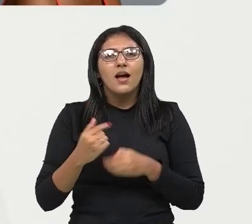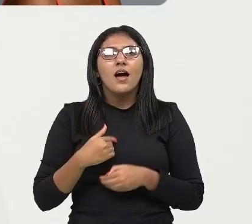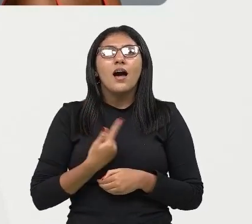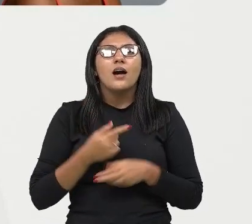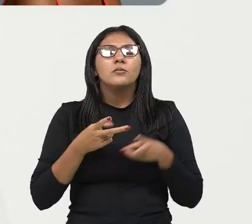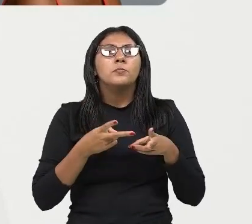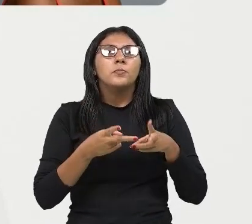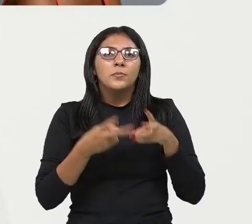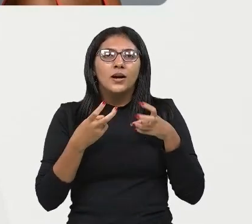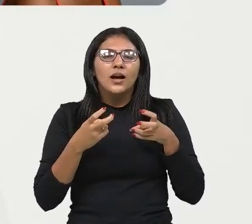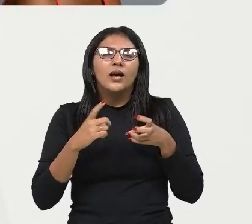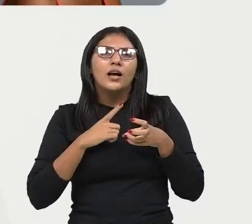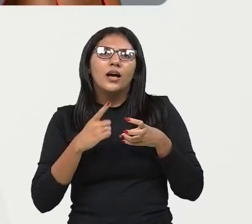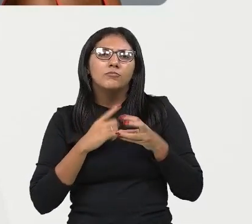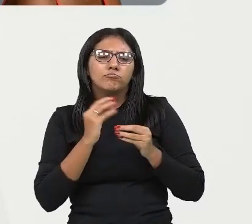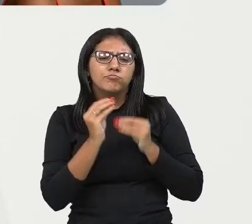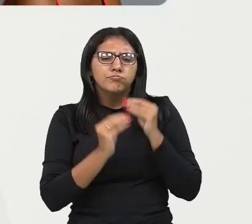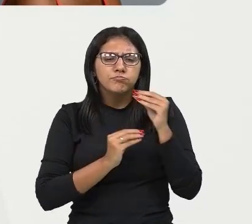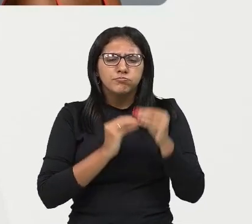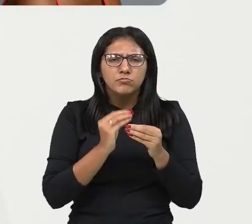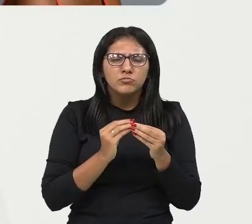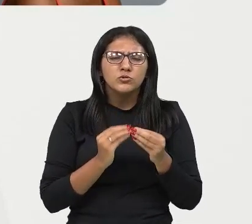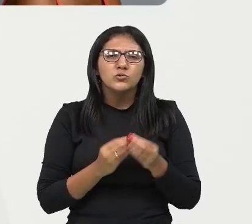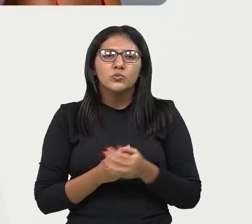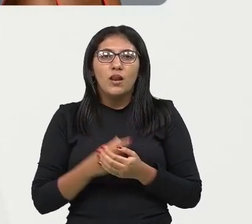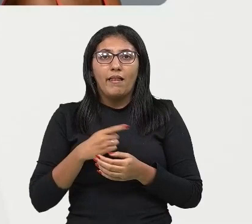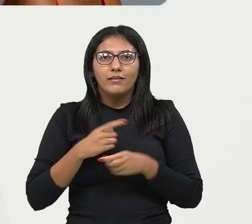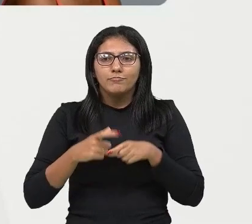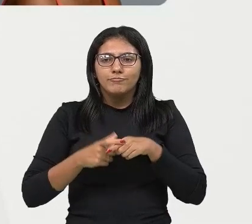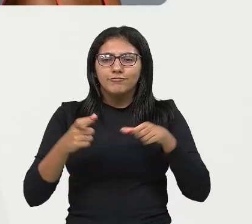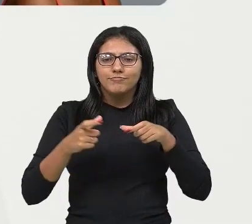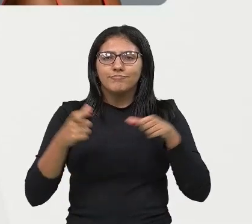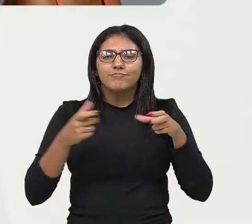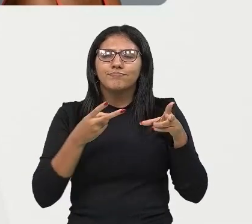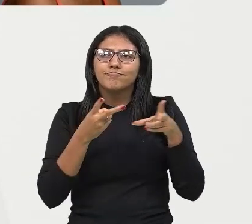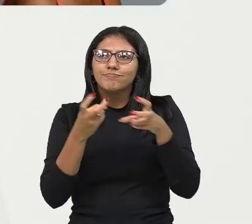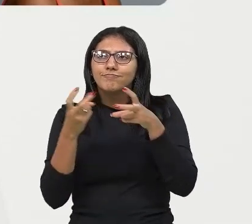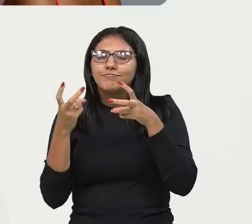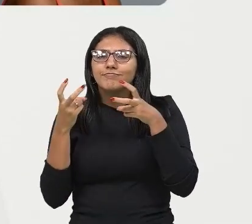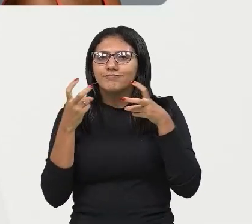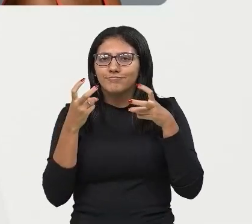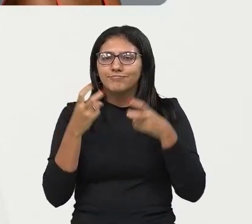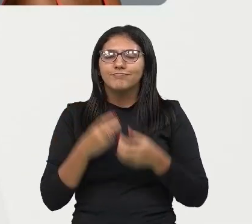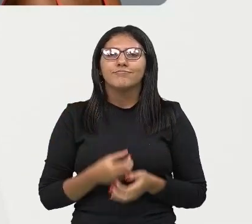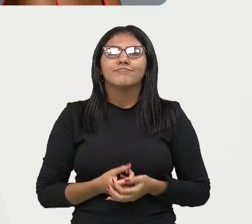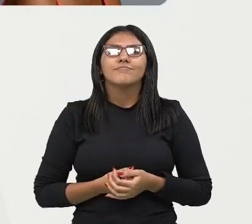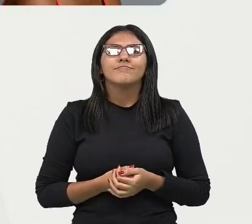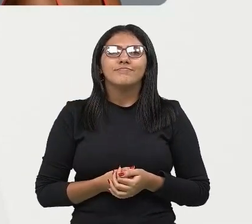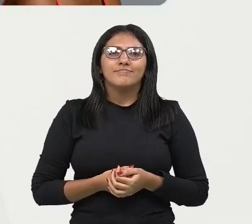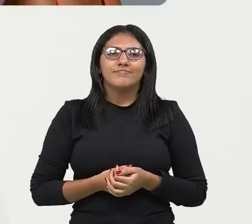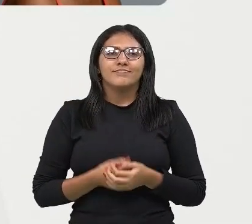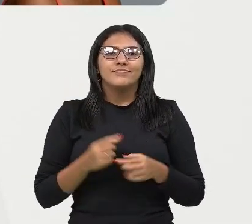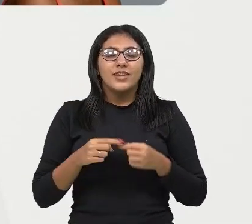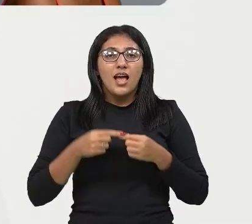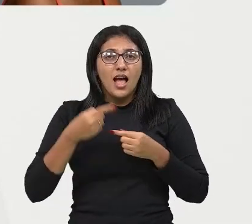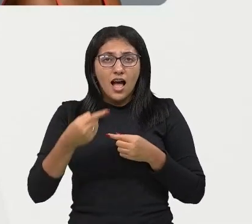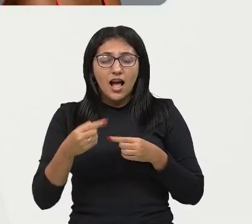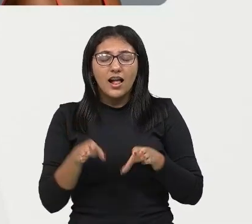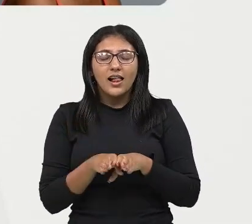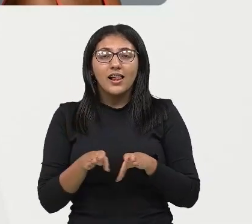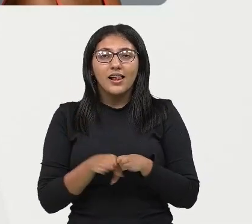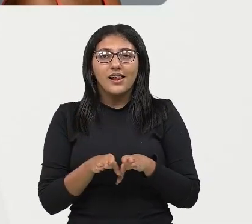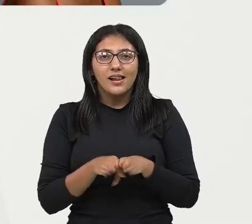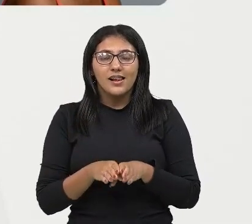essa miscigenação está aumentando cada vez mais. Além de nós estudarmos sobre essa formação